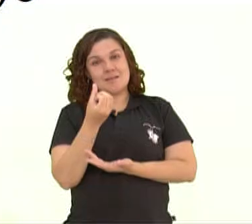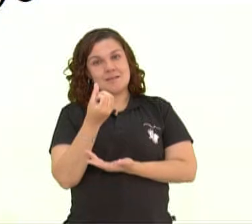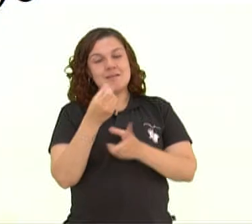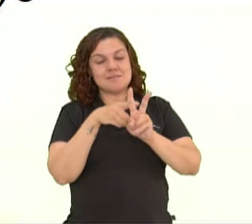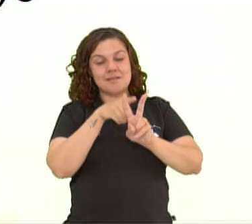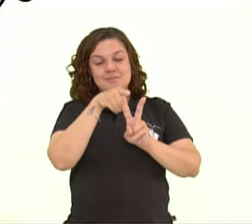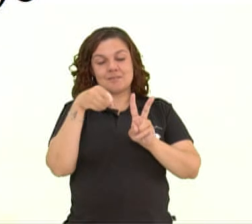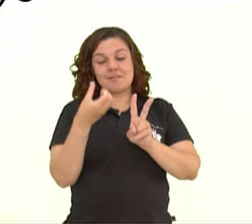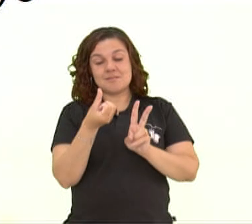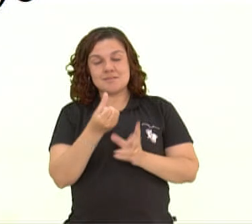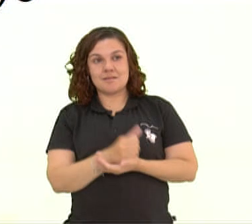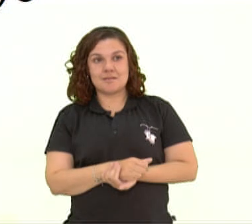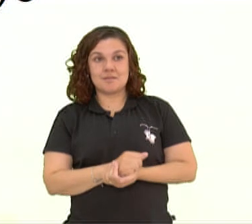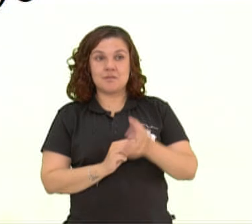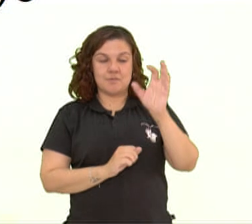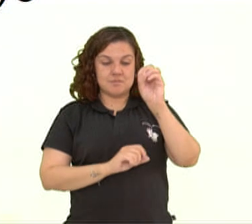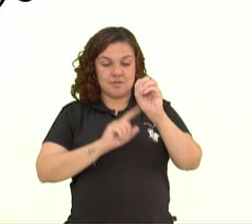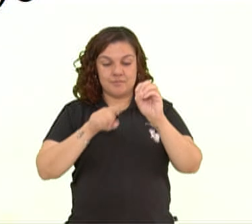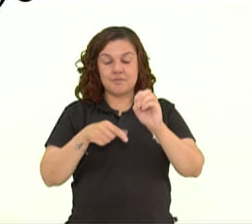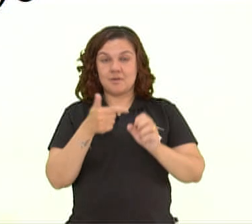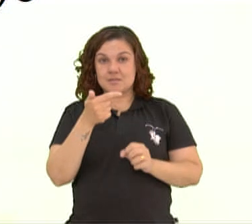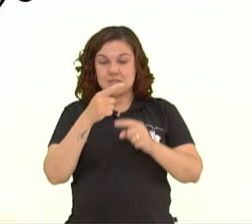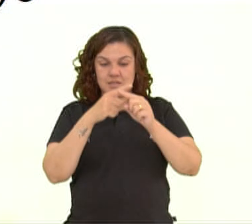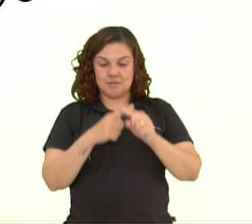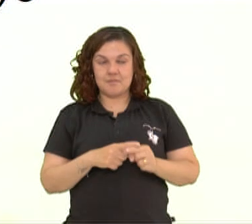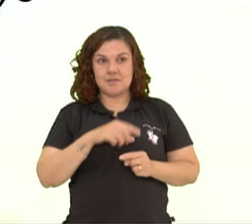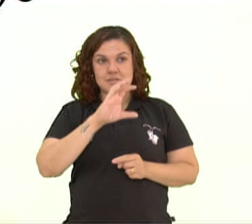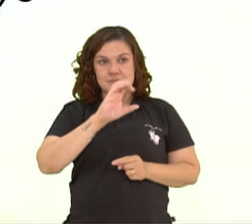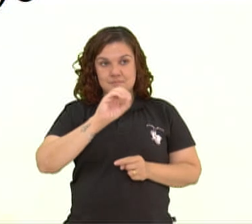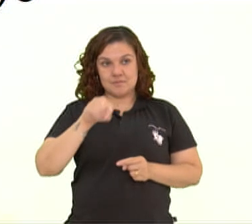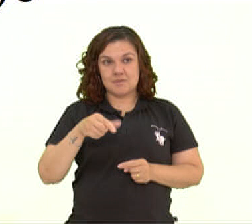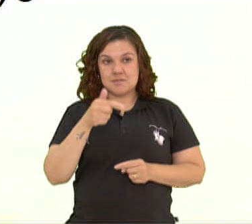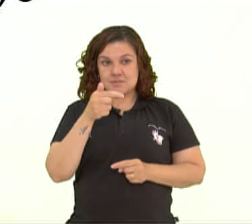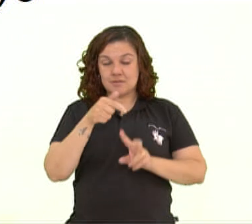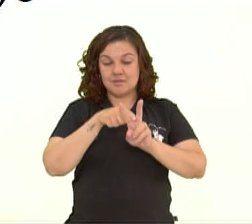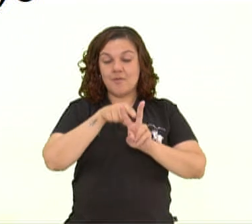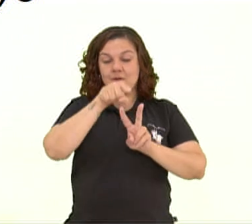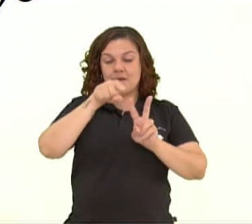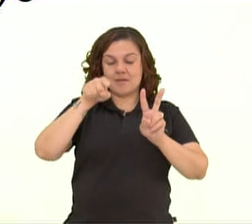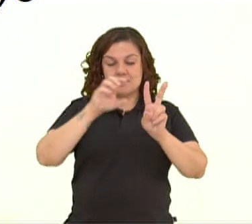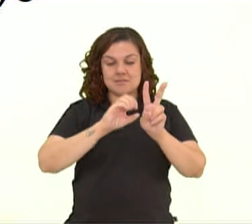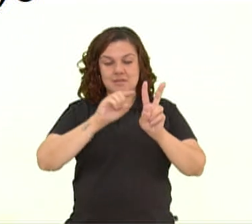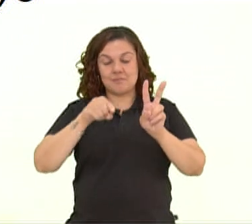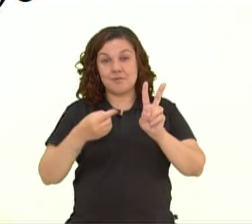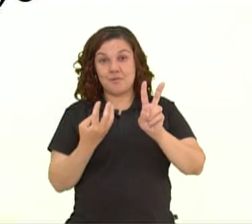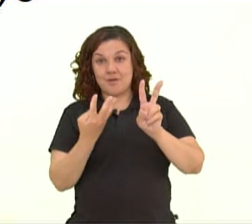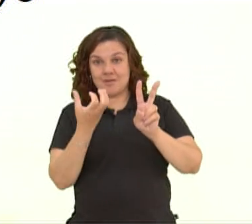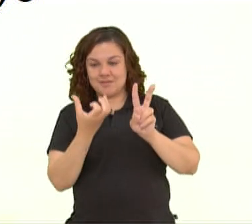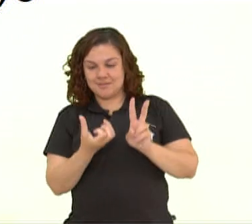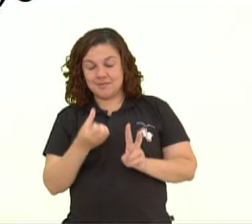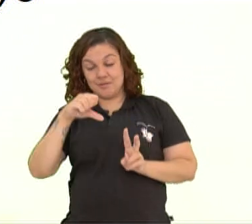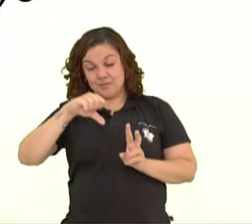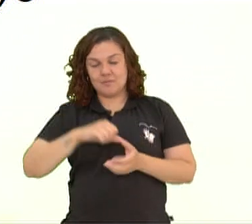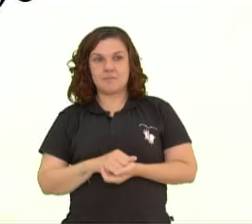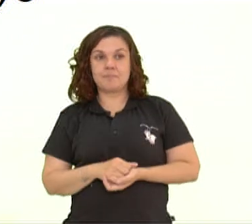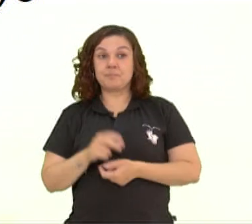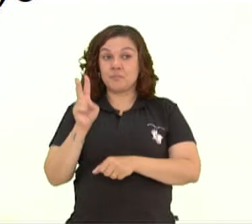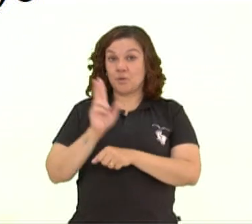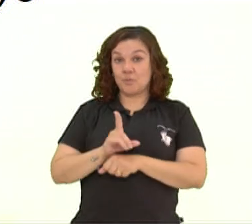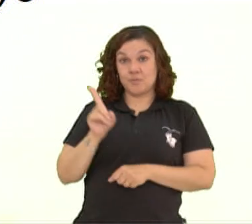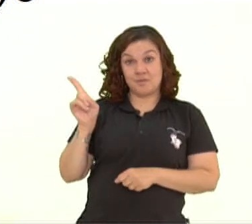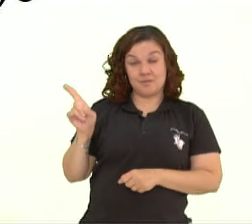a 0,7 vezes 0,7 dá 0,49. Então, se eu tiro a raiz, é 0,7. Cuidado aqui,